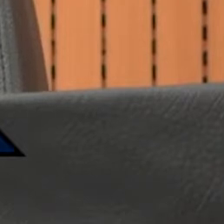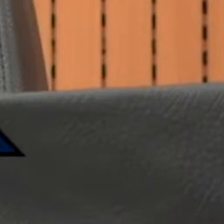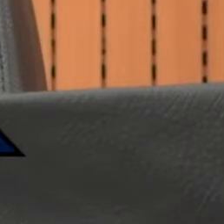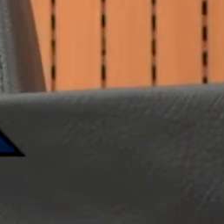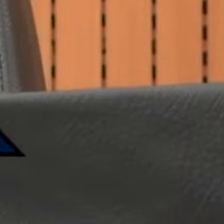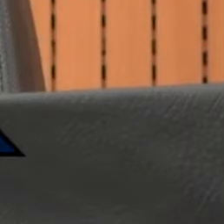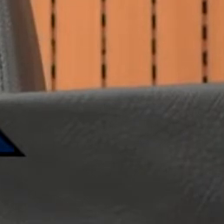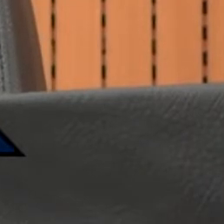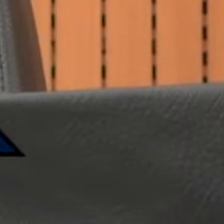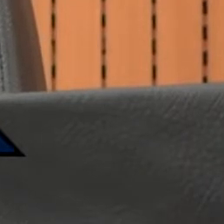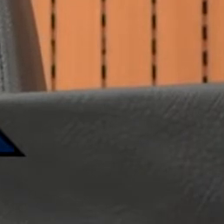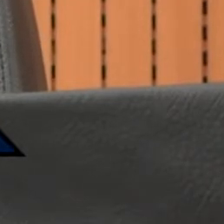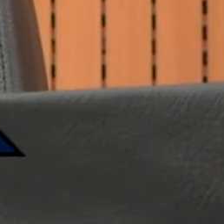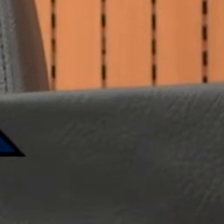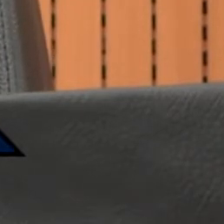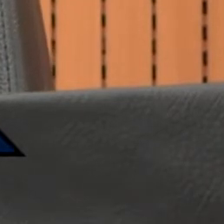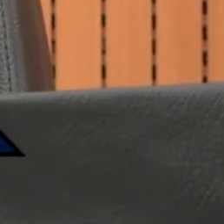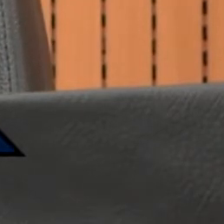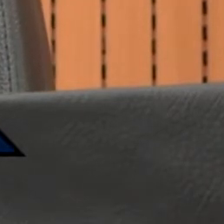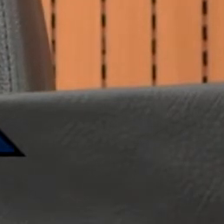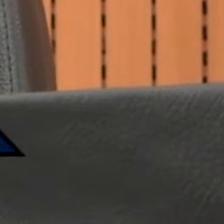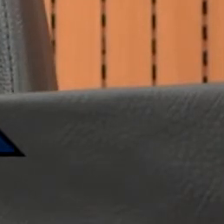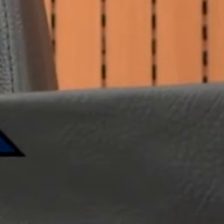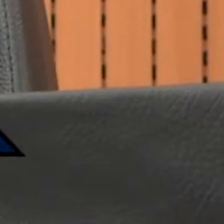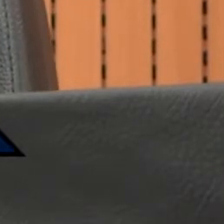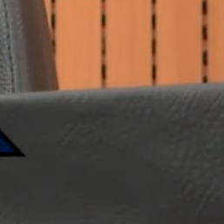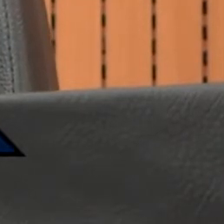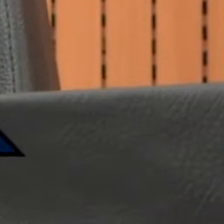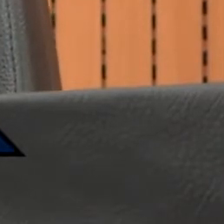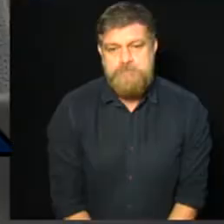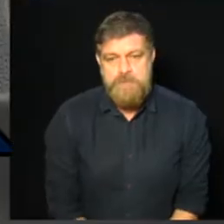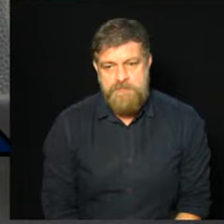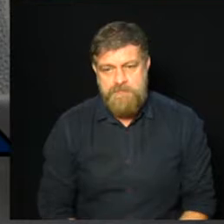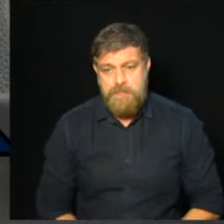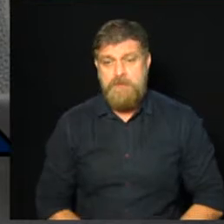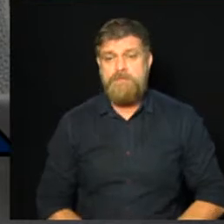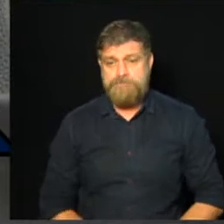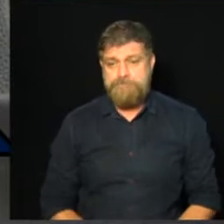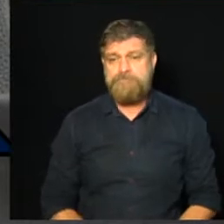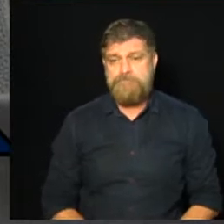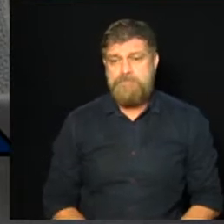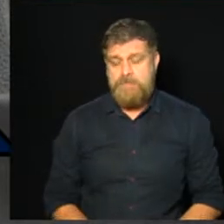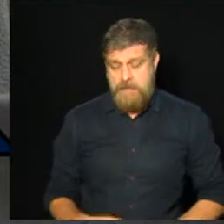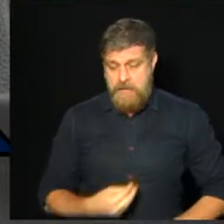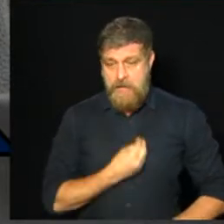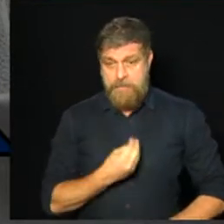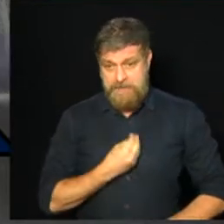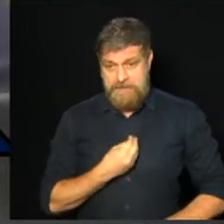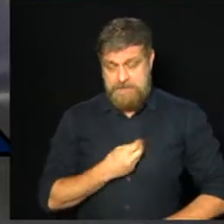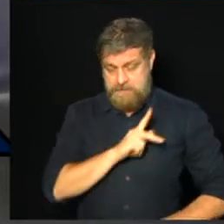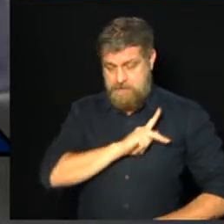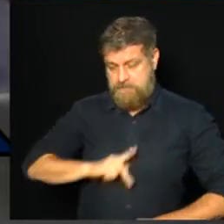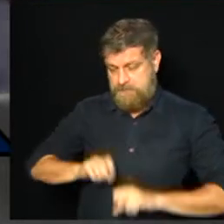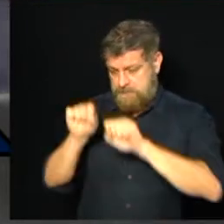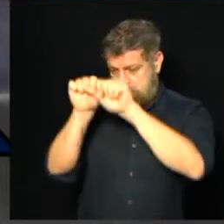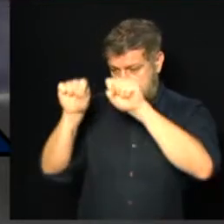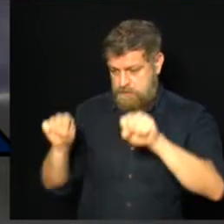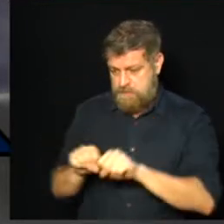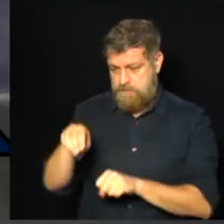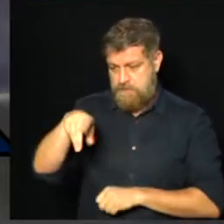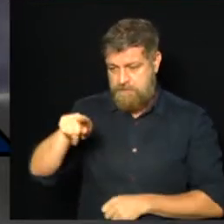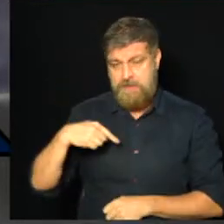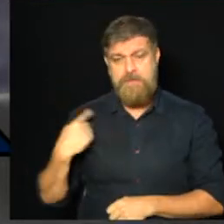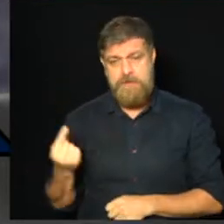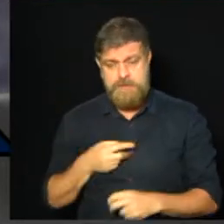frequentemente, e reconheço isso, registro isso, para que a gente possa discutir, através, do olho no olho, aqui